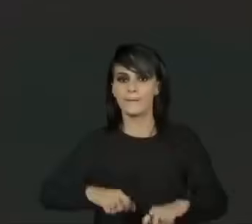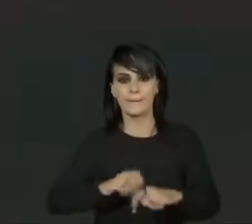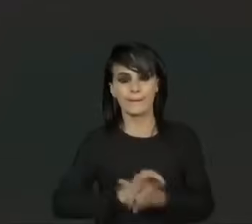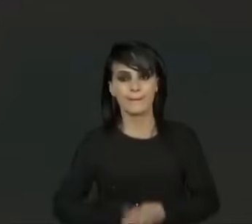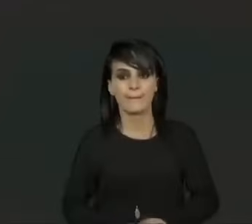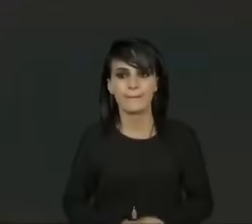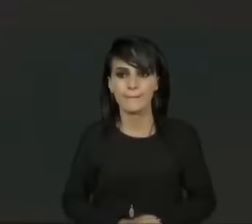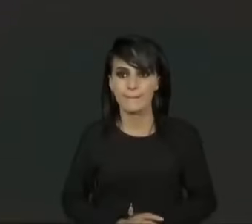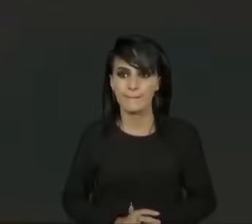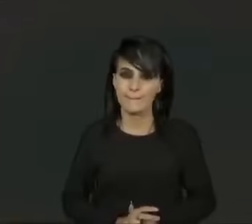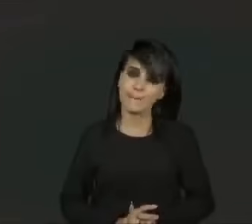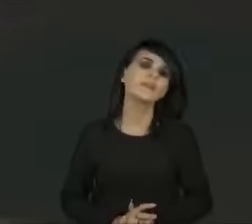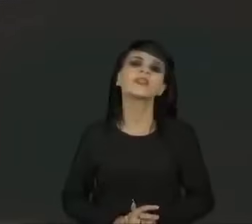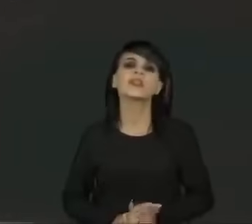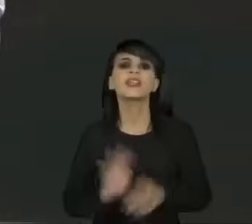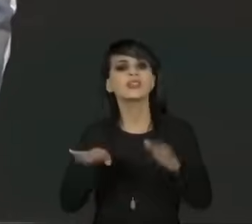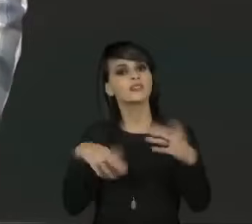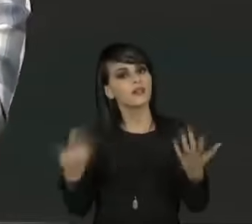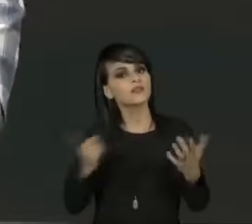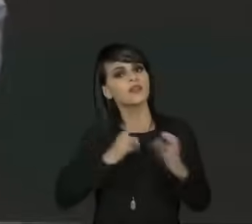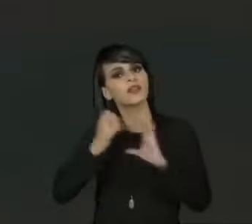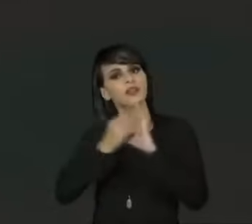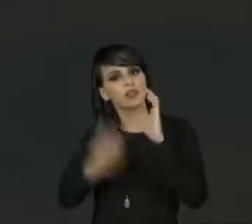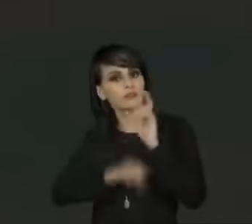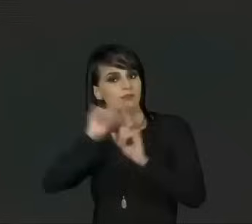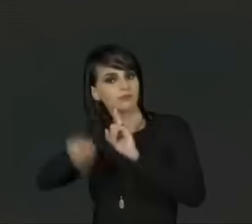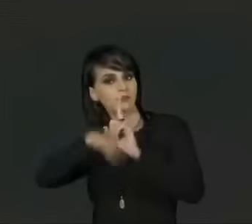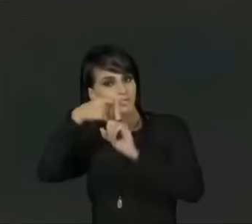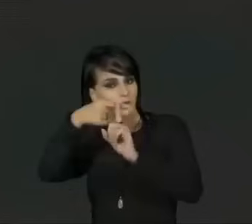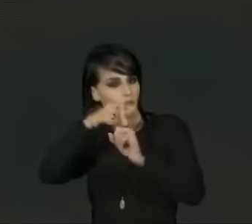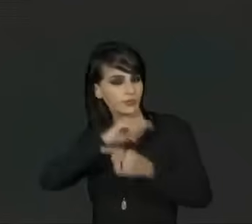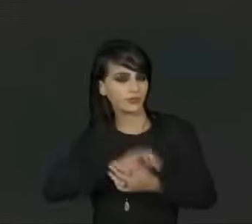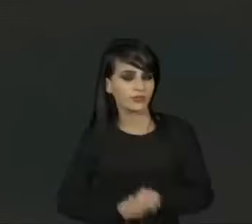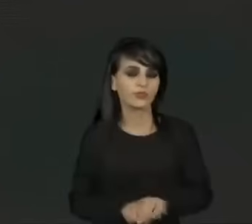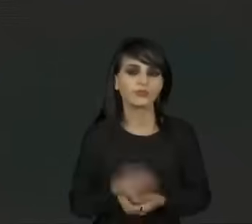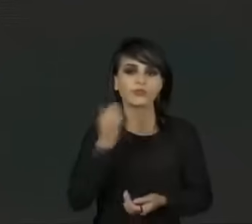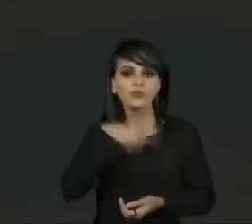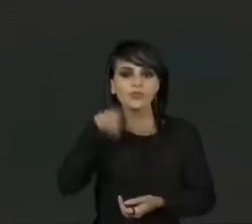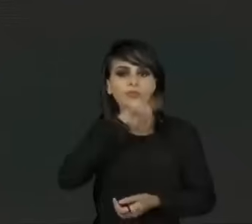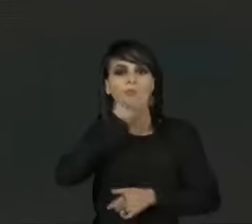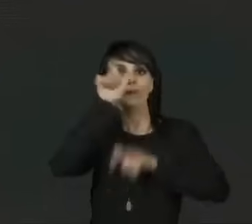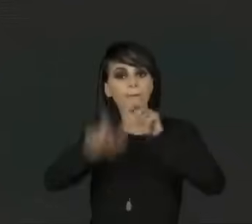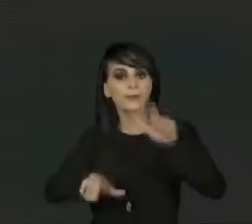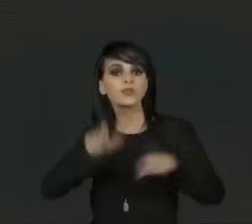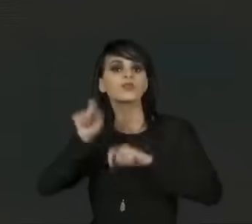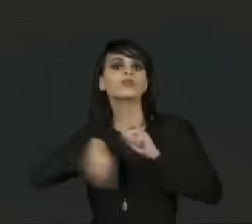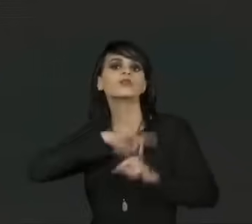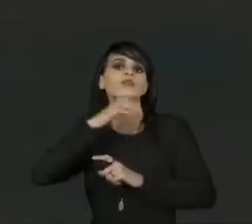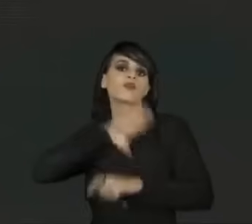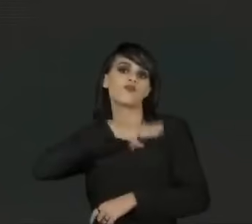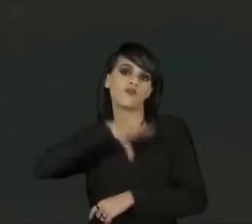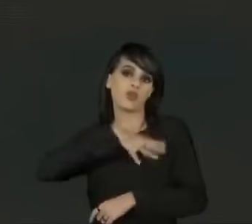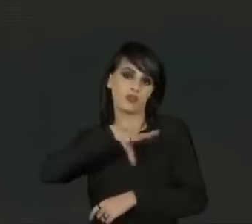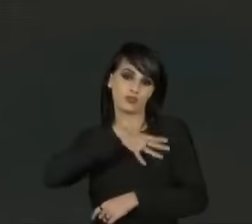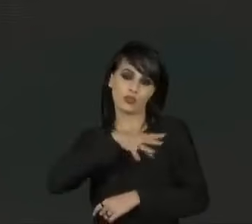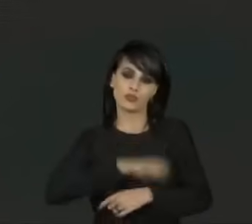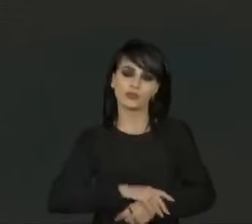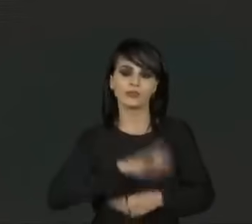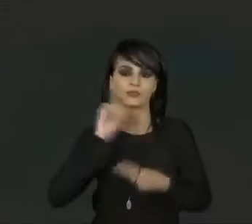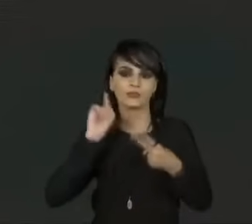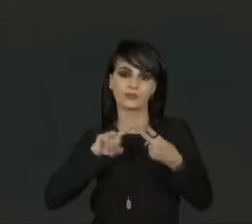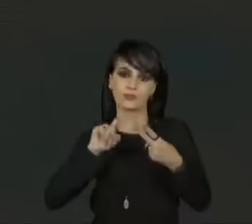potencial então aqui é uma característica positiva você ser uma pessoa corajosa